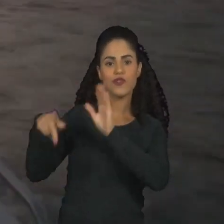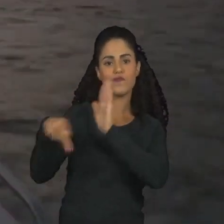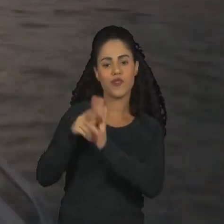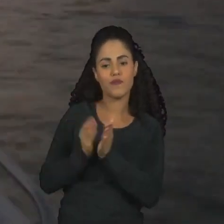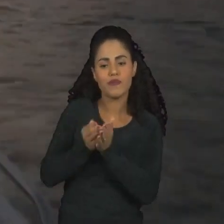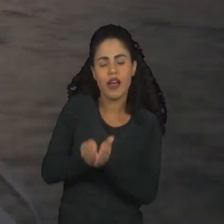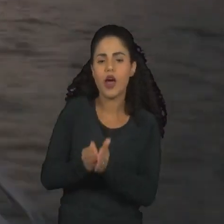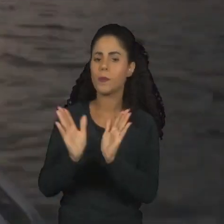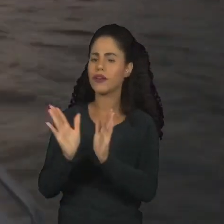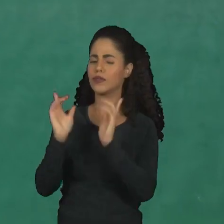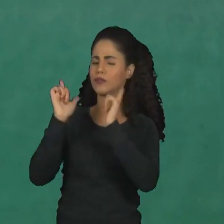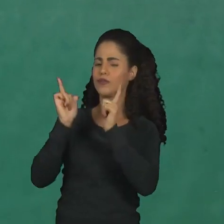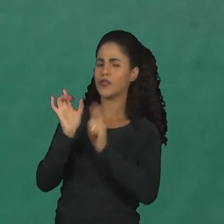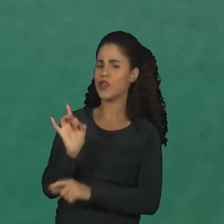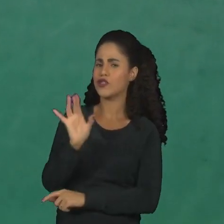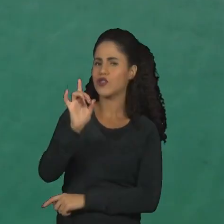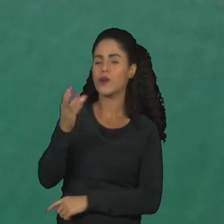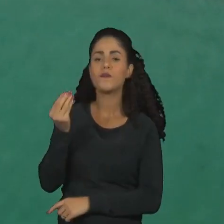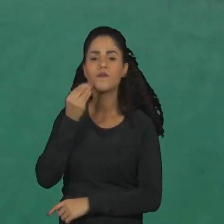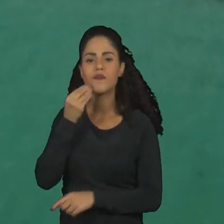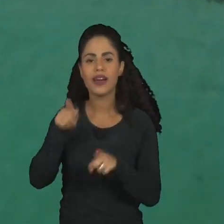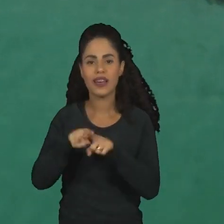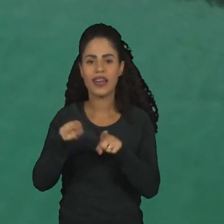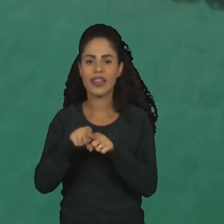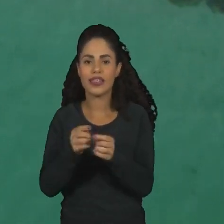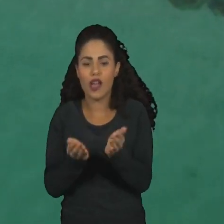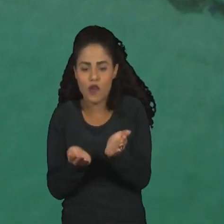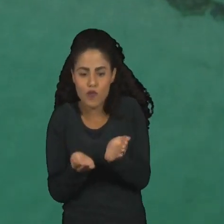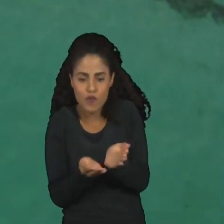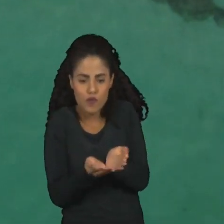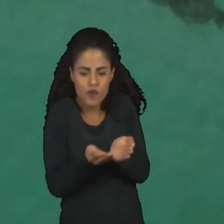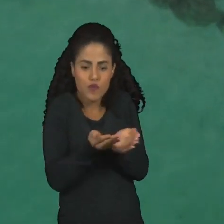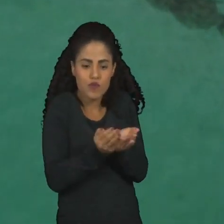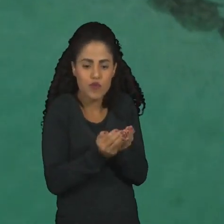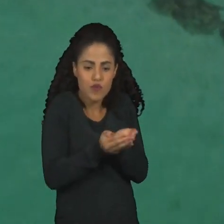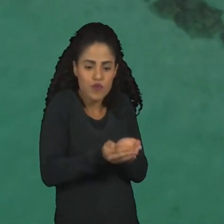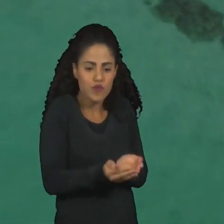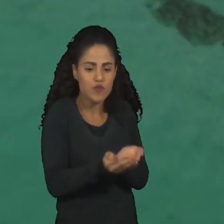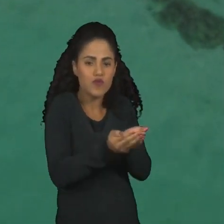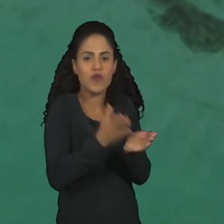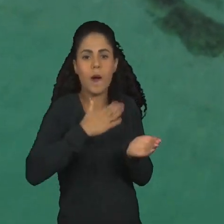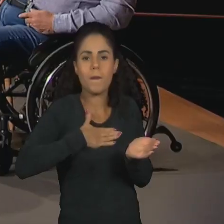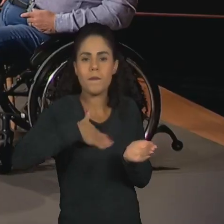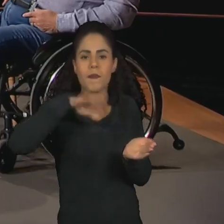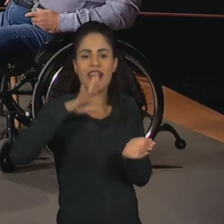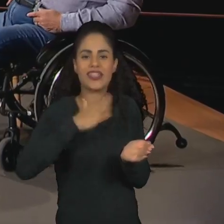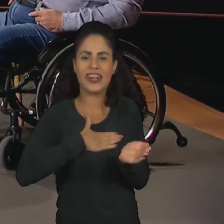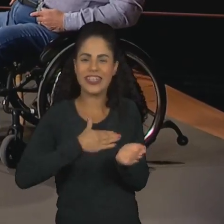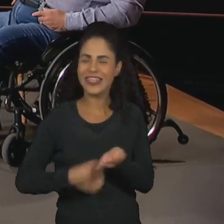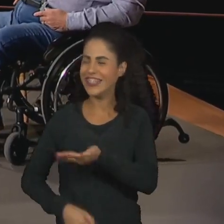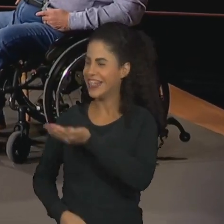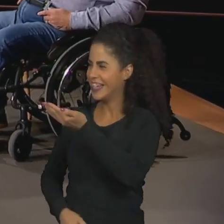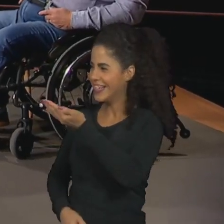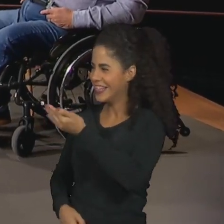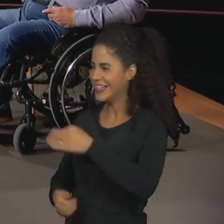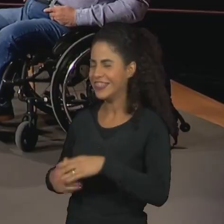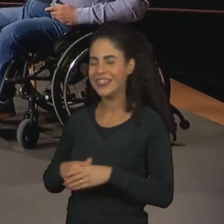apenas como lazer, a bordo de seu catamarã, seu tipo de embarcação preferida.